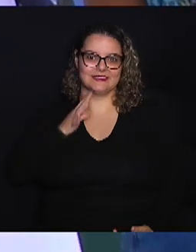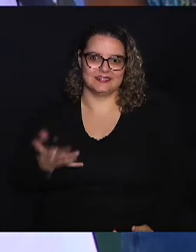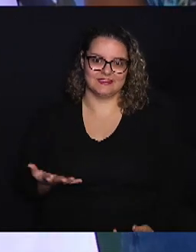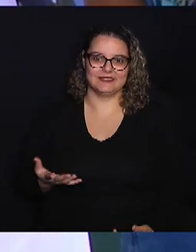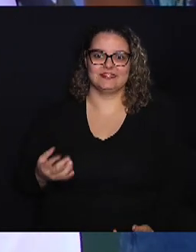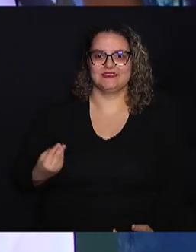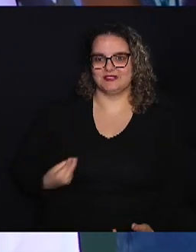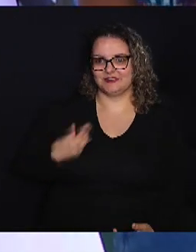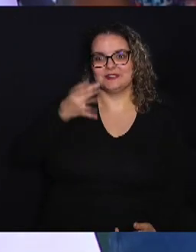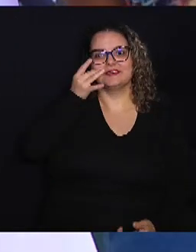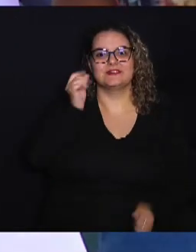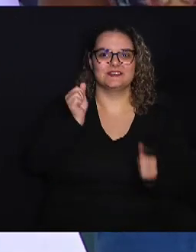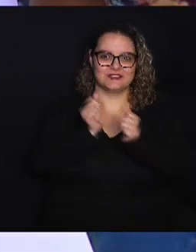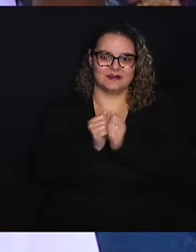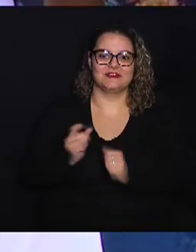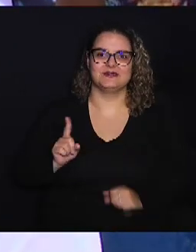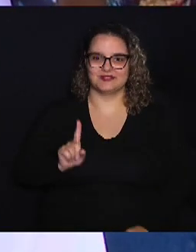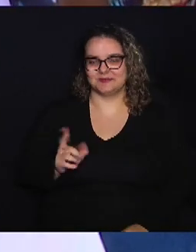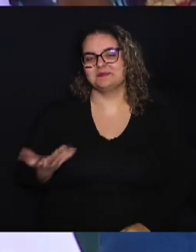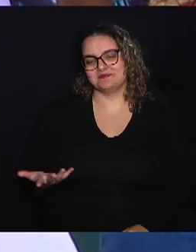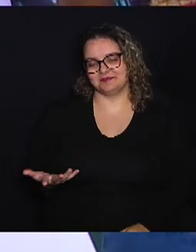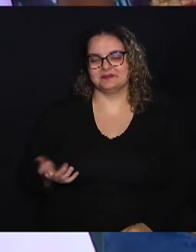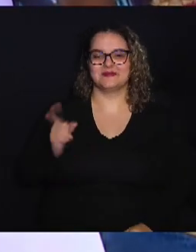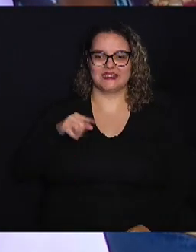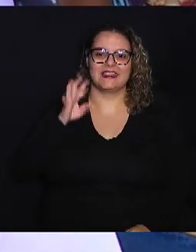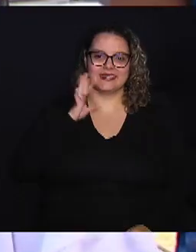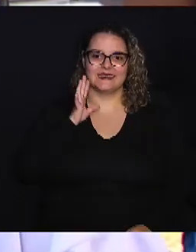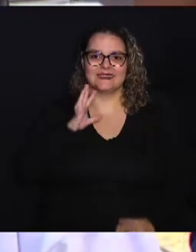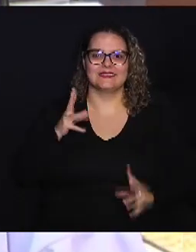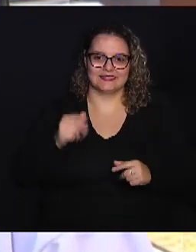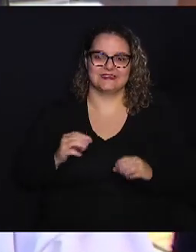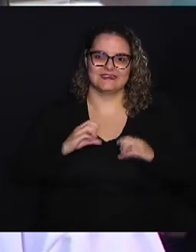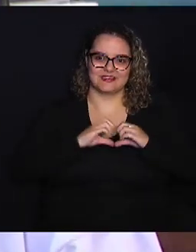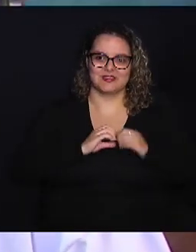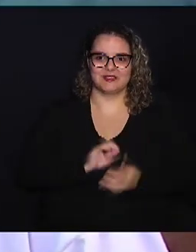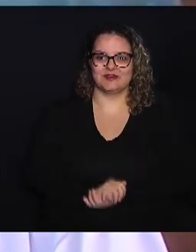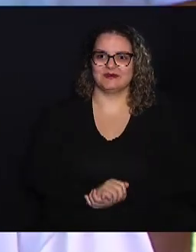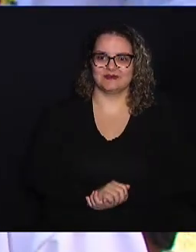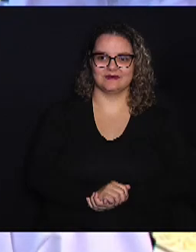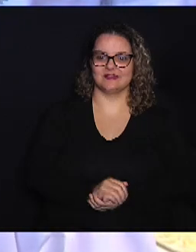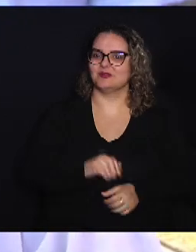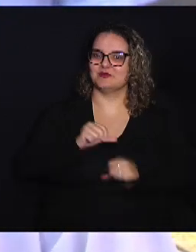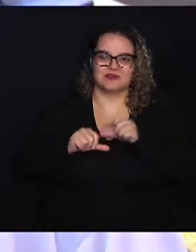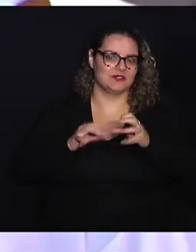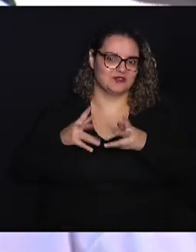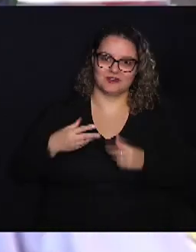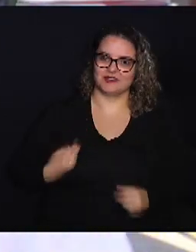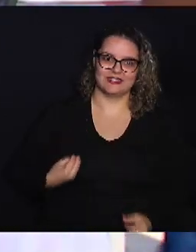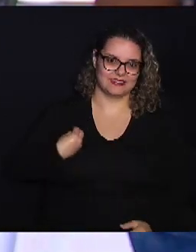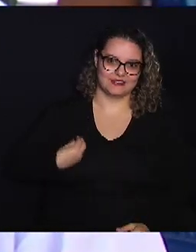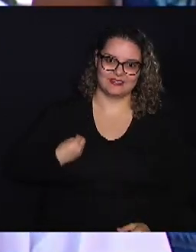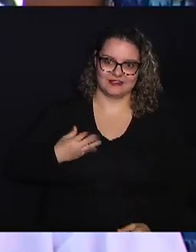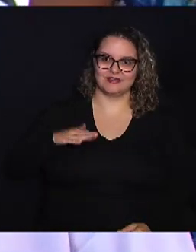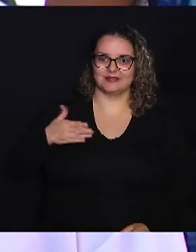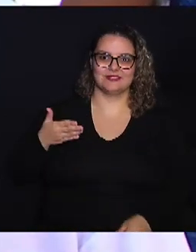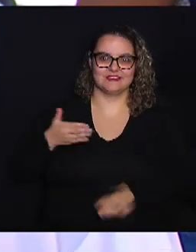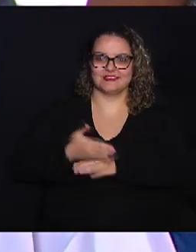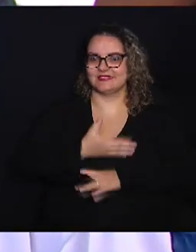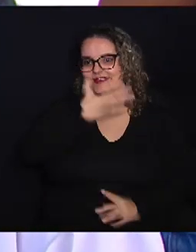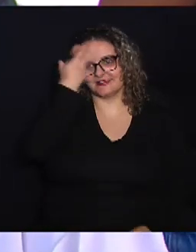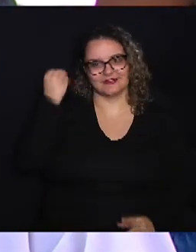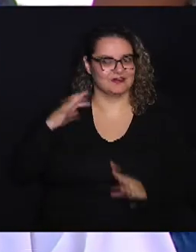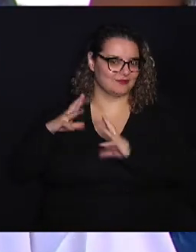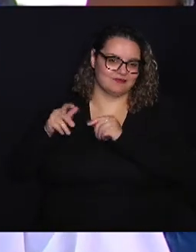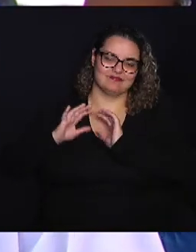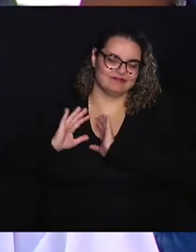aqui hoje junto com a gente, é uma coisa muito legal, assim, que todos gostaram. Mudou praticamente toda a minha vida, porque quando eu entro aqui, esqueço tudo, né? Tipo,